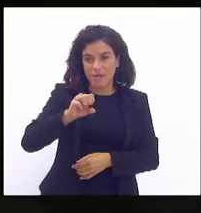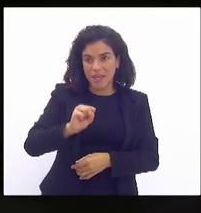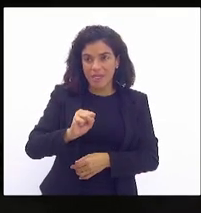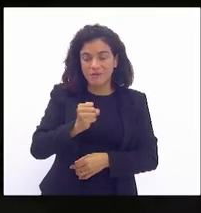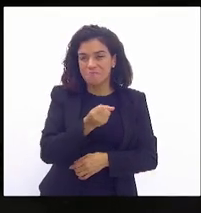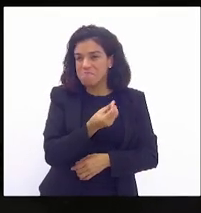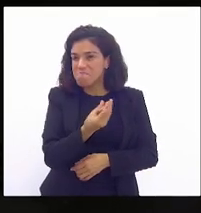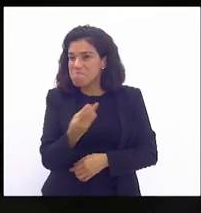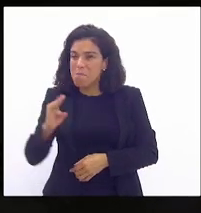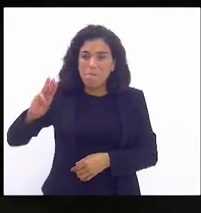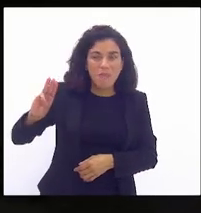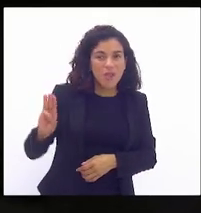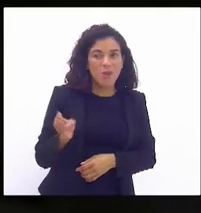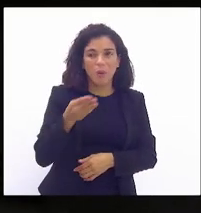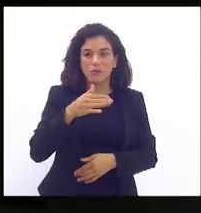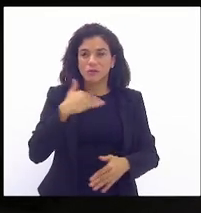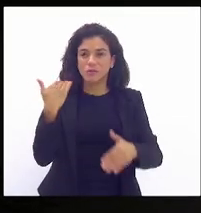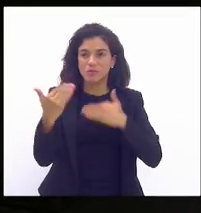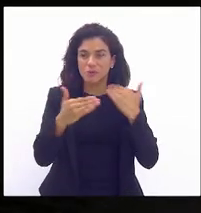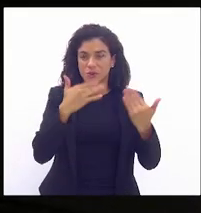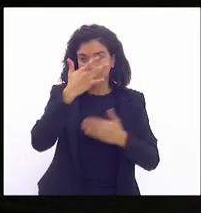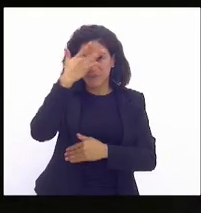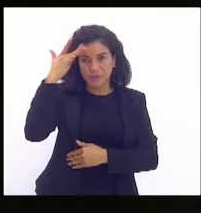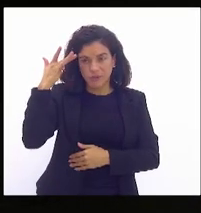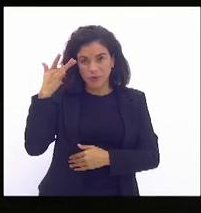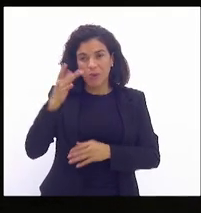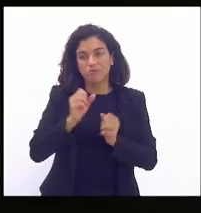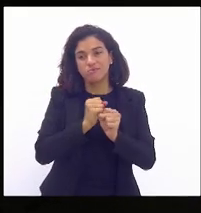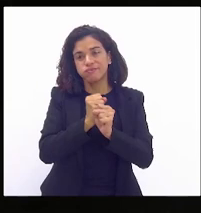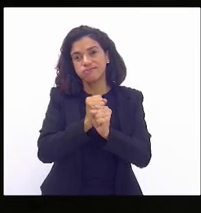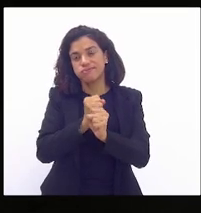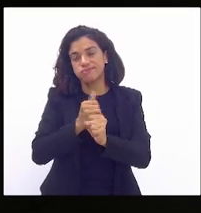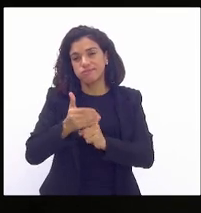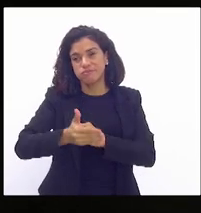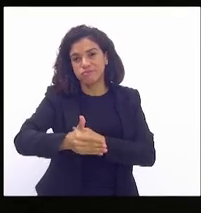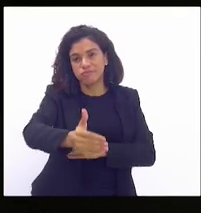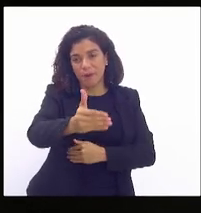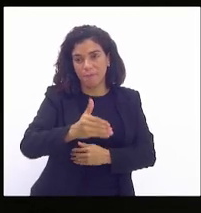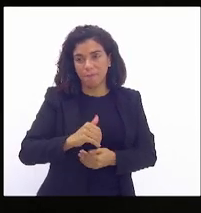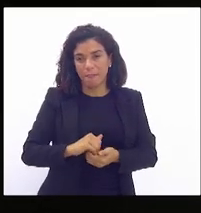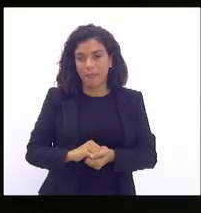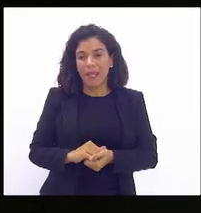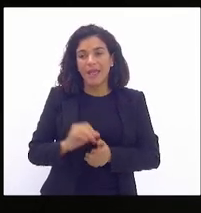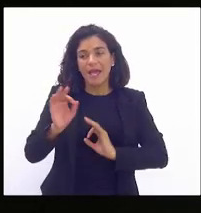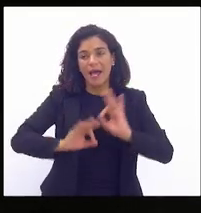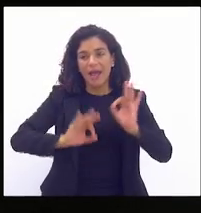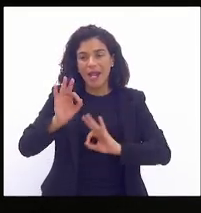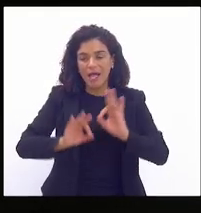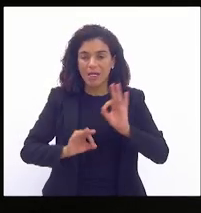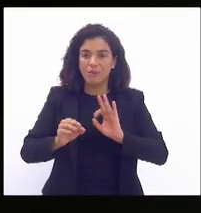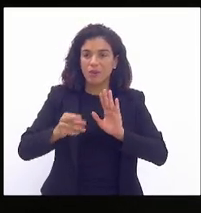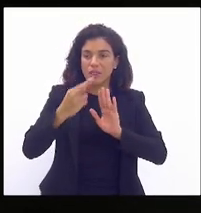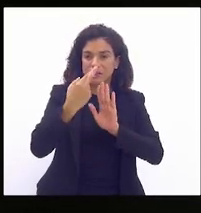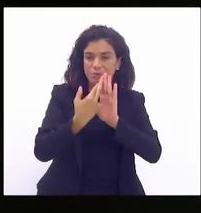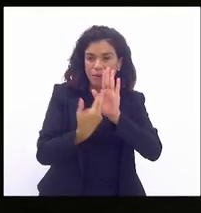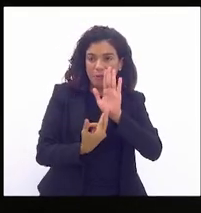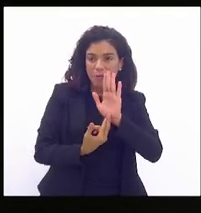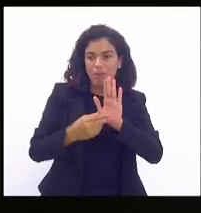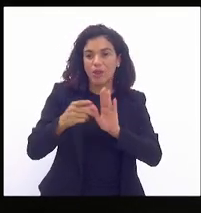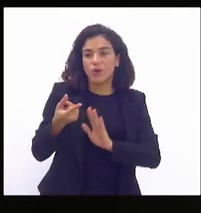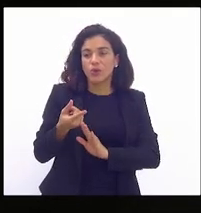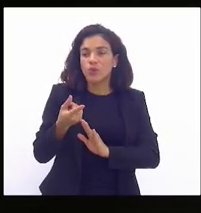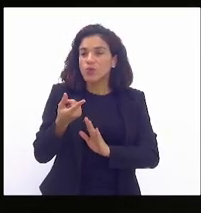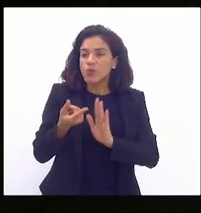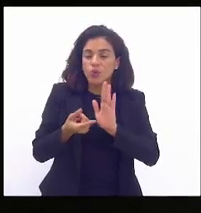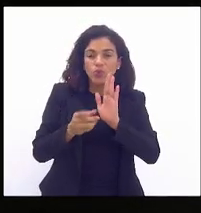mortes pela população ao longo dos anos. E a elaboração das diretrizes, ou seja, dos